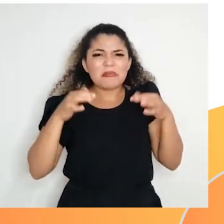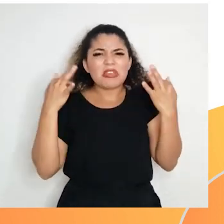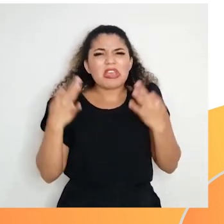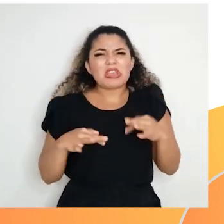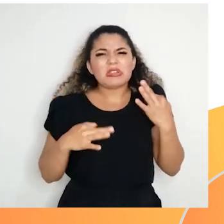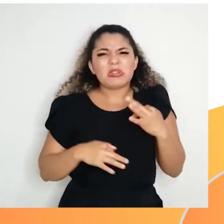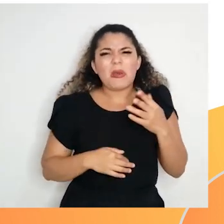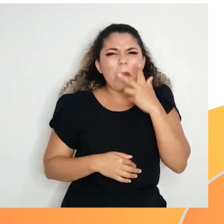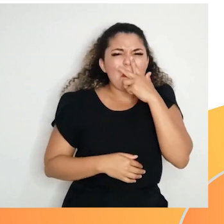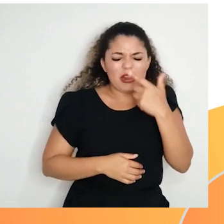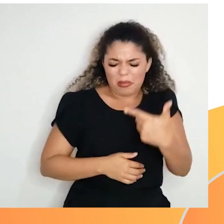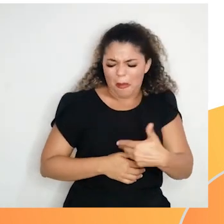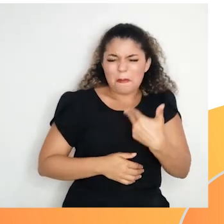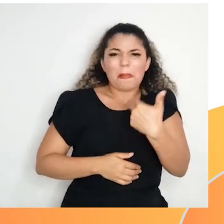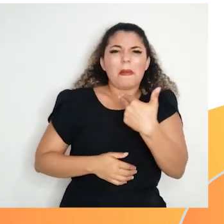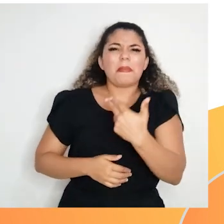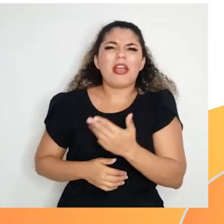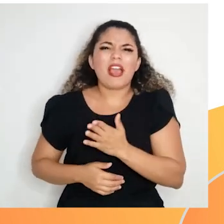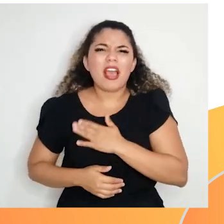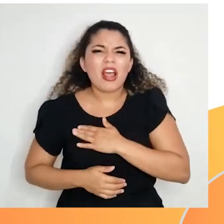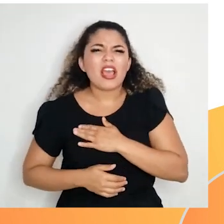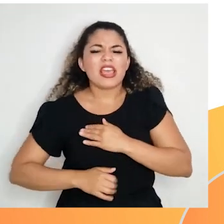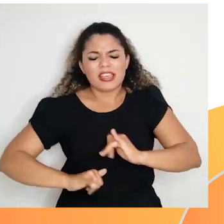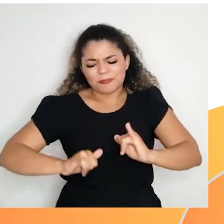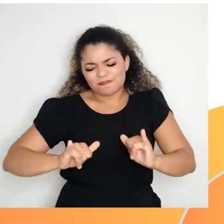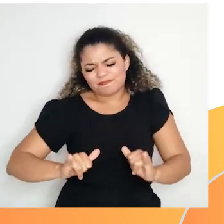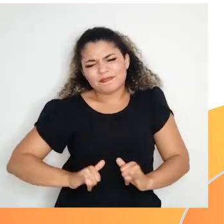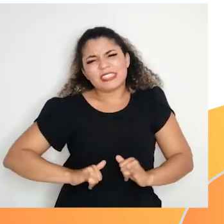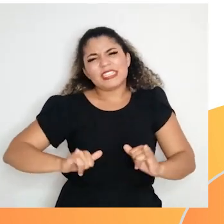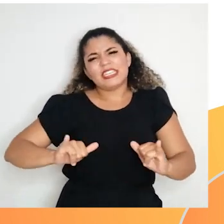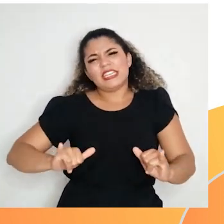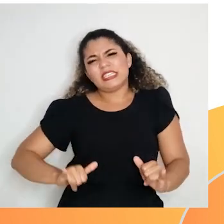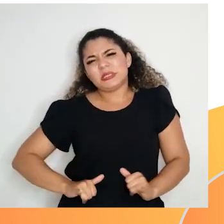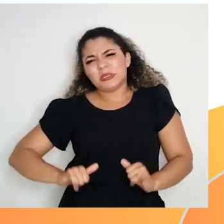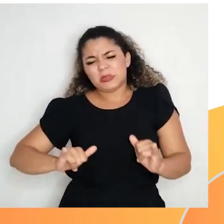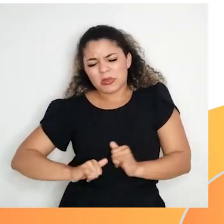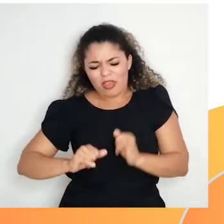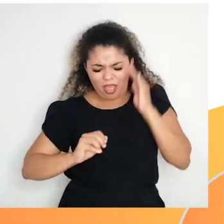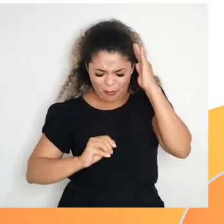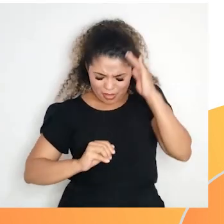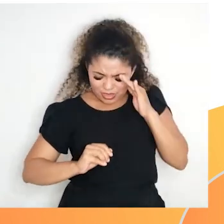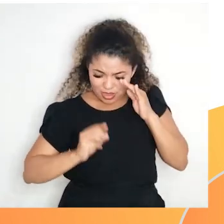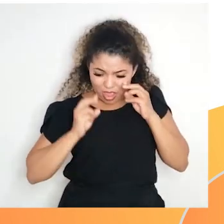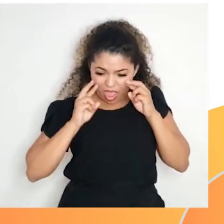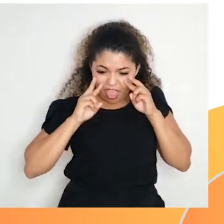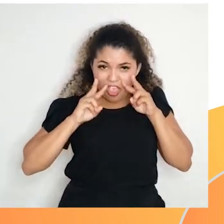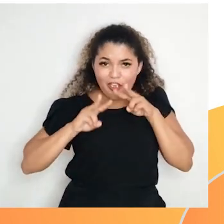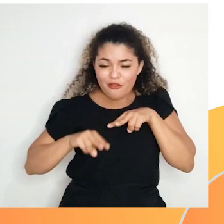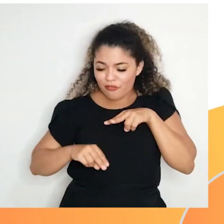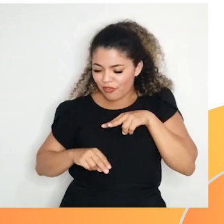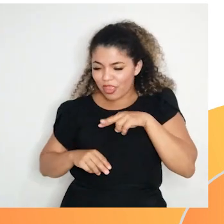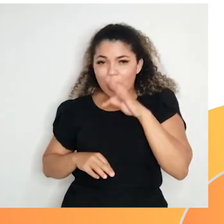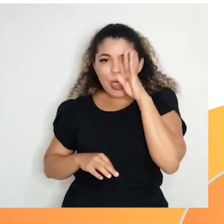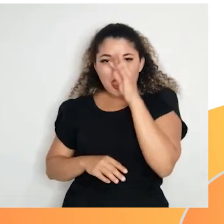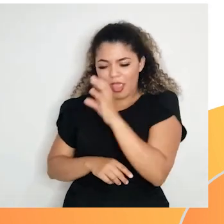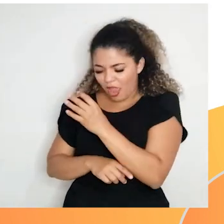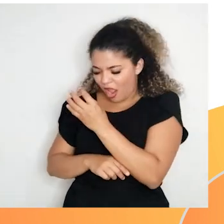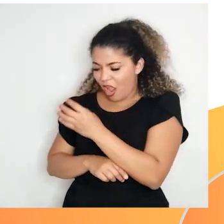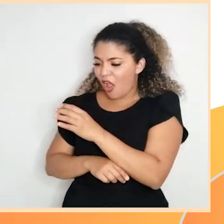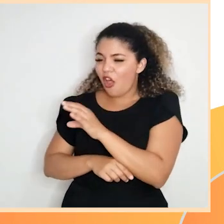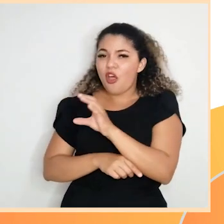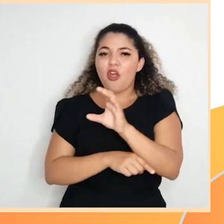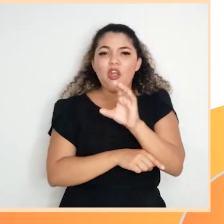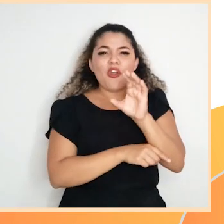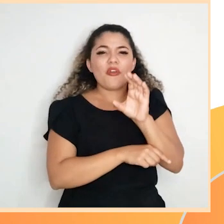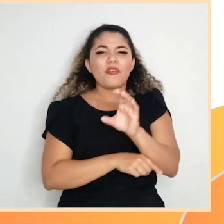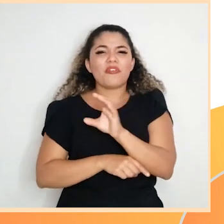como balas no peito. E como a dor me abaixasse a cabeça, eu vi os